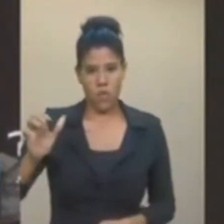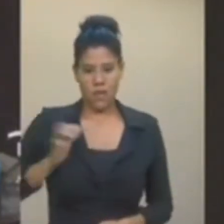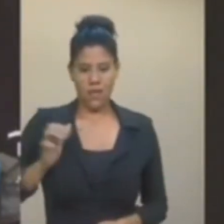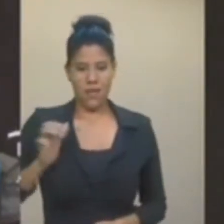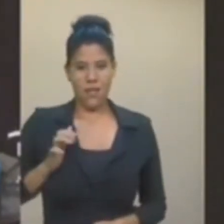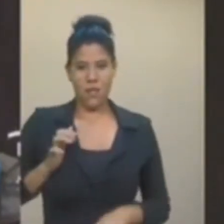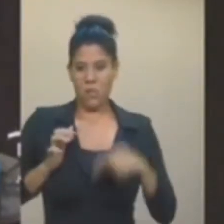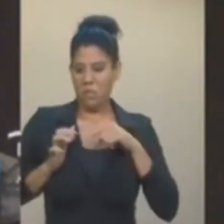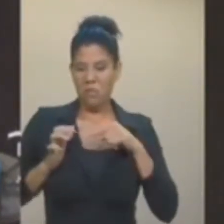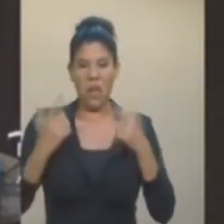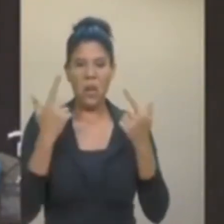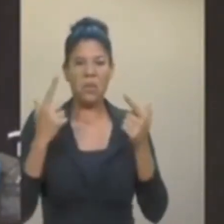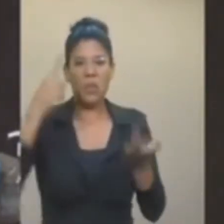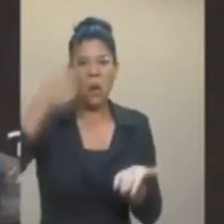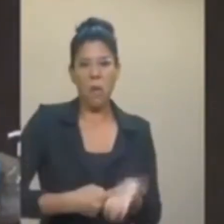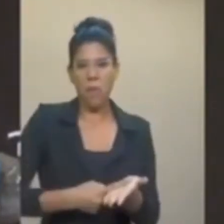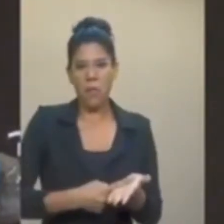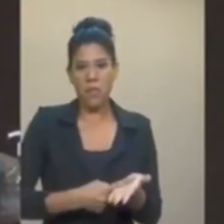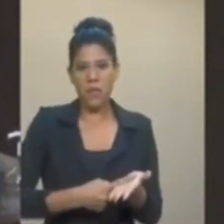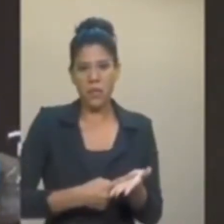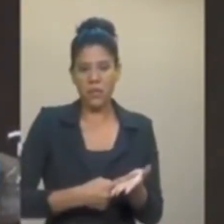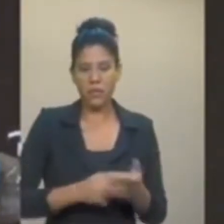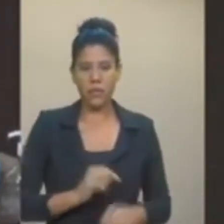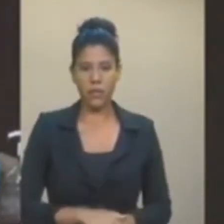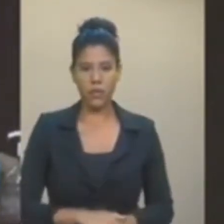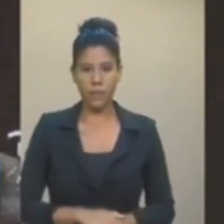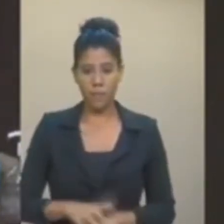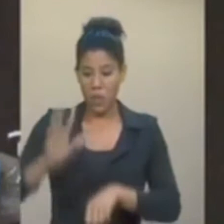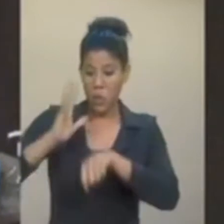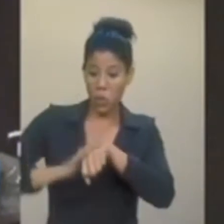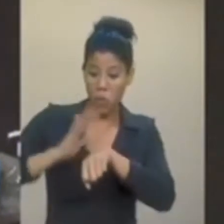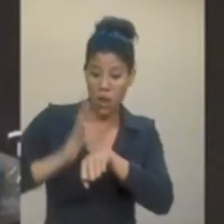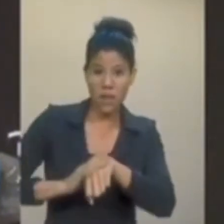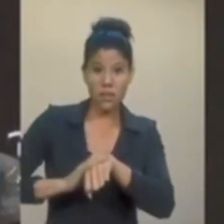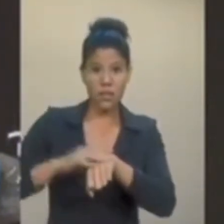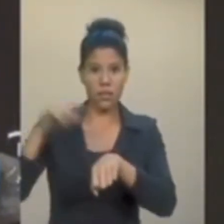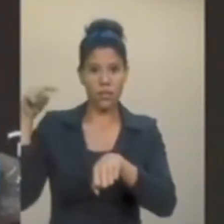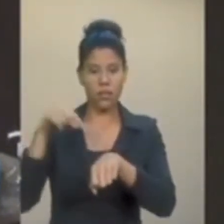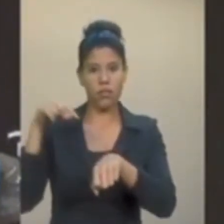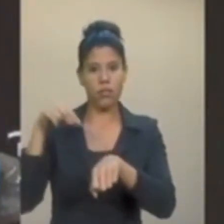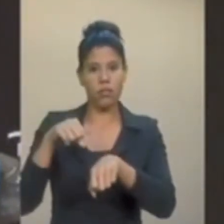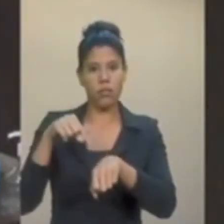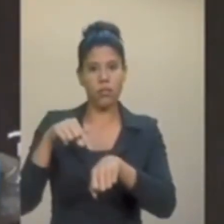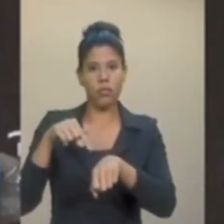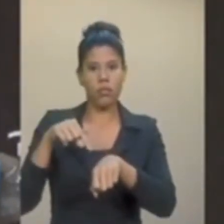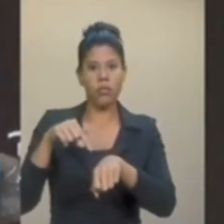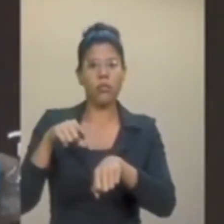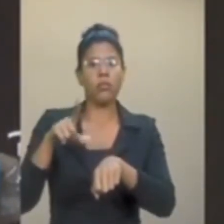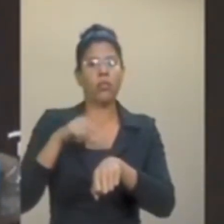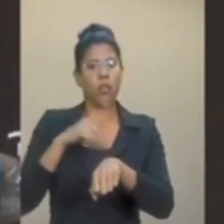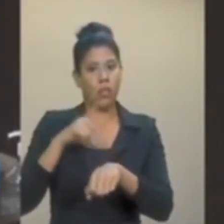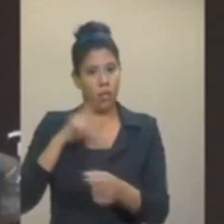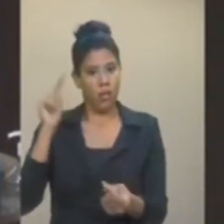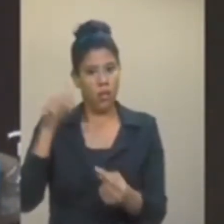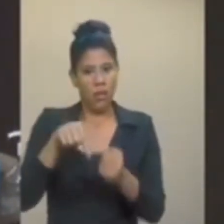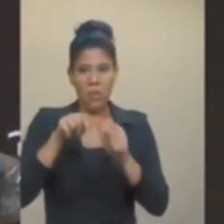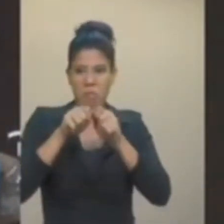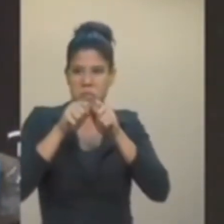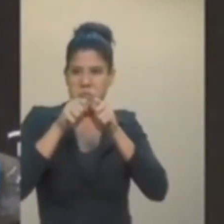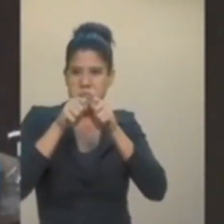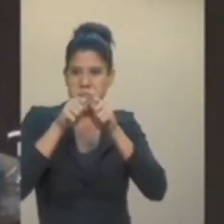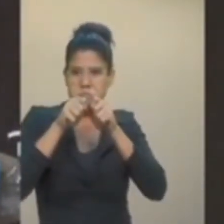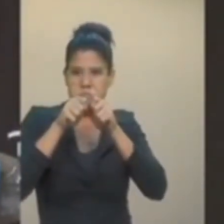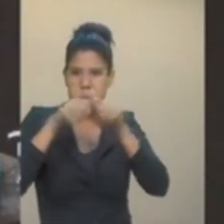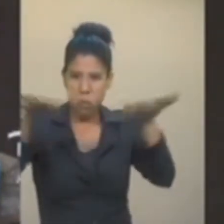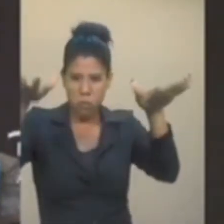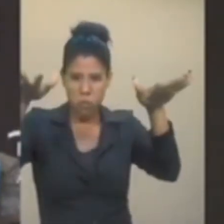com a dignidade. Doença que foi intencionalmente expandida por uma aposta